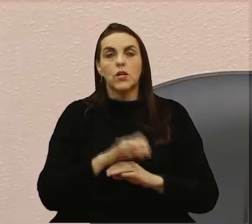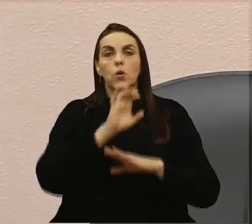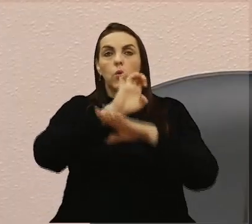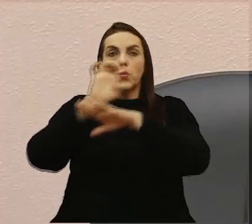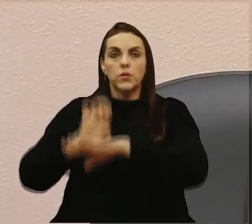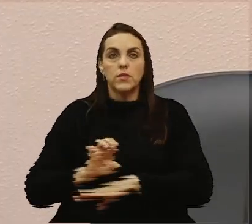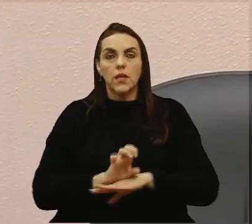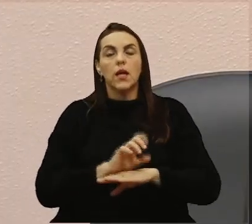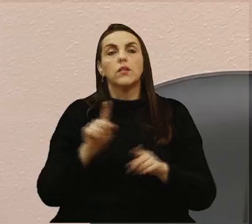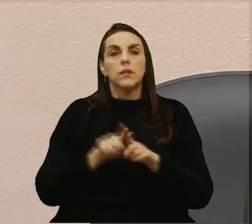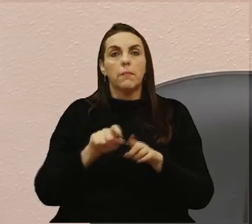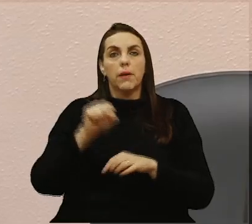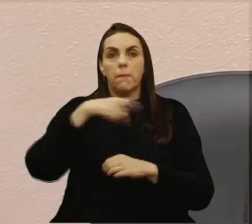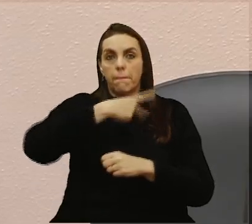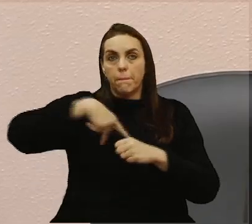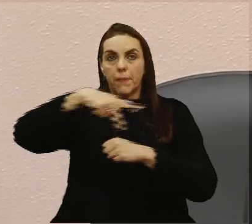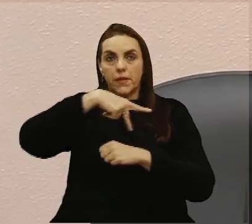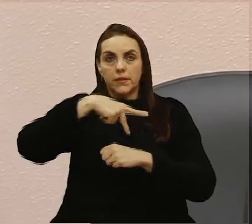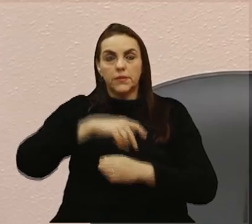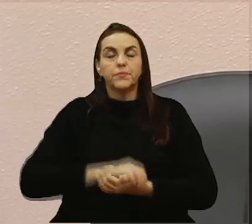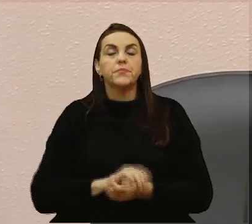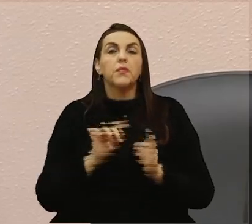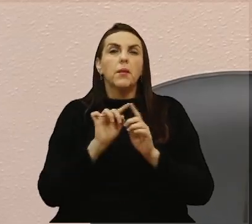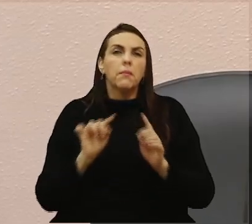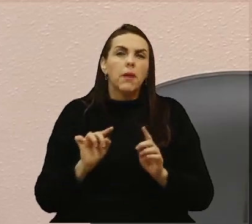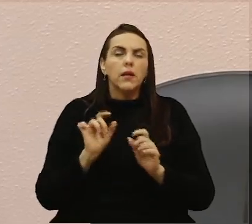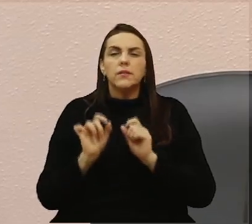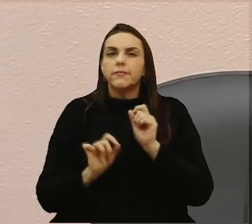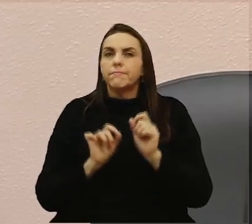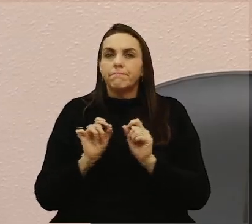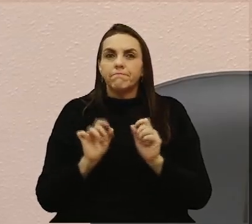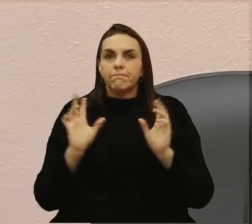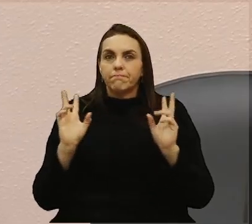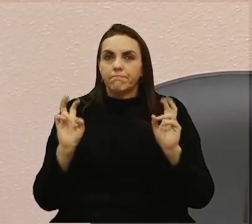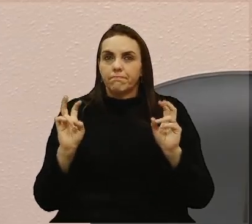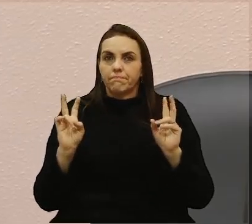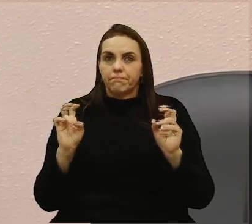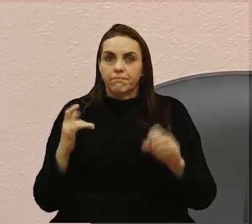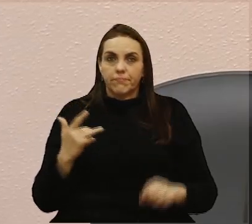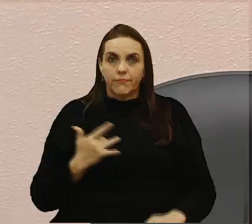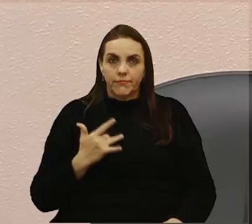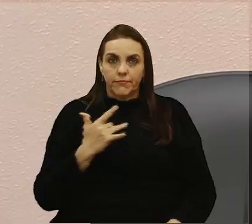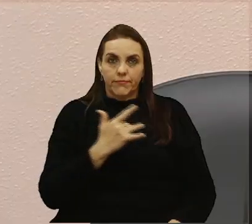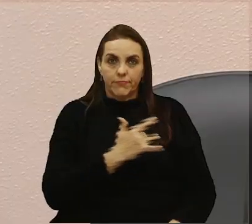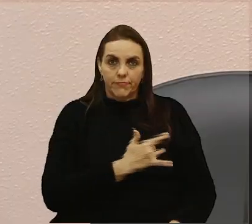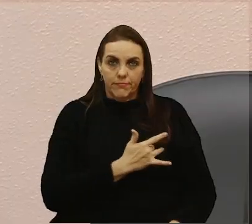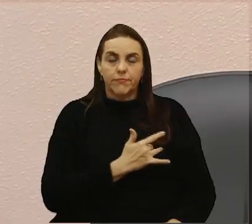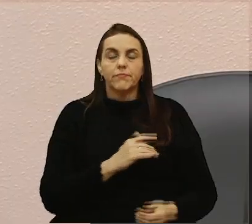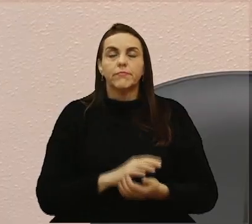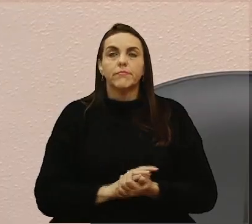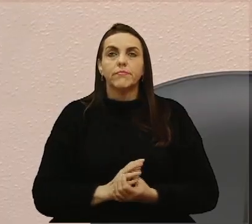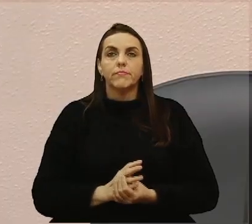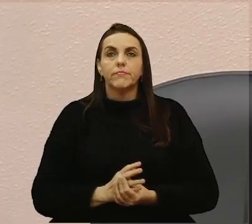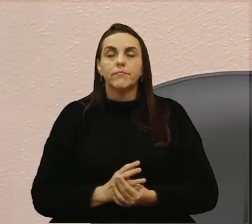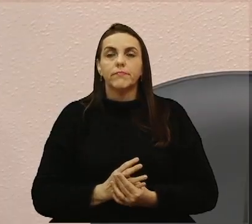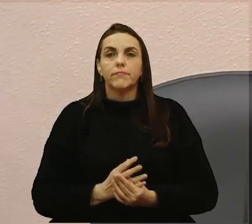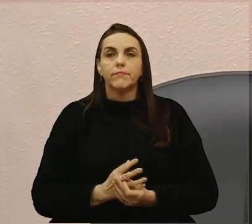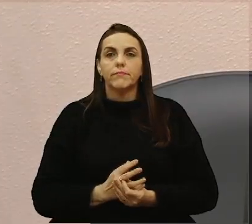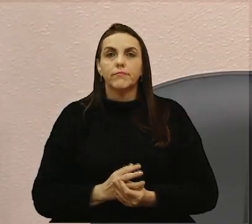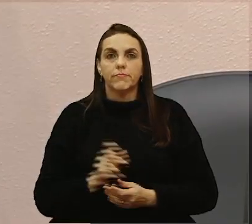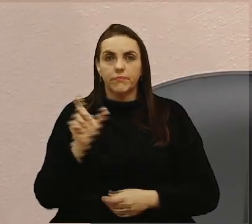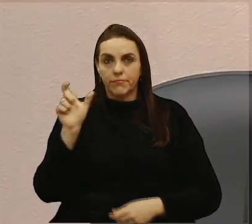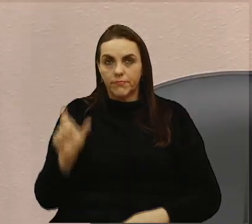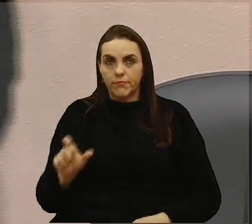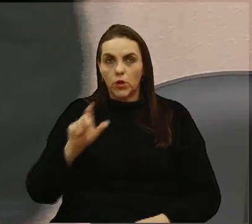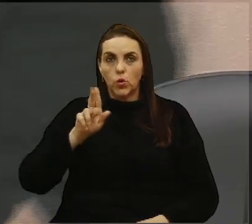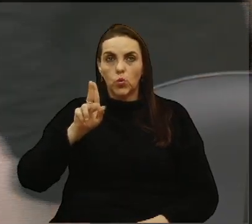Estado e com o país. Mas sobre a situação da saúde, o Gustavo, do Ideias, responsável pelo